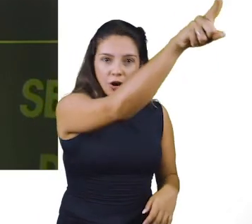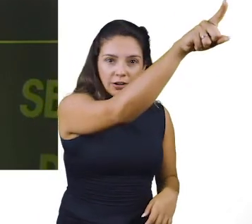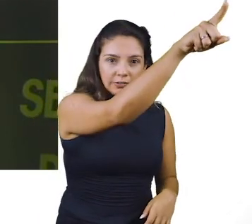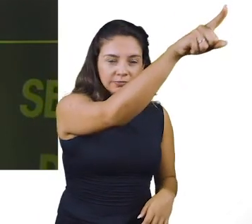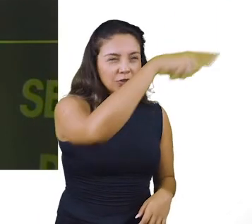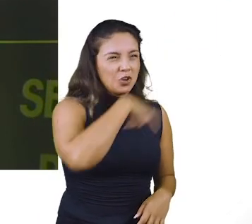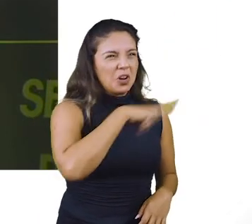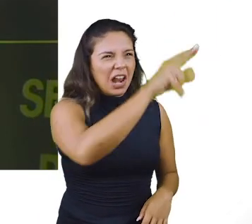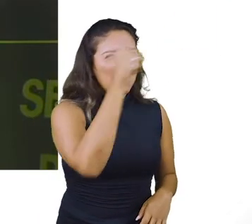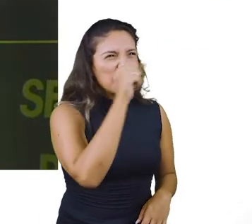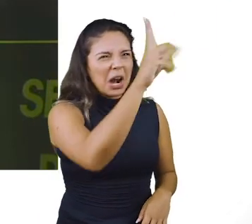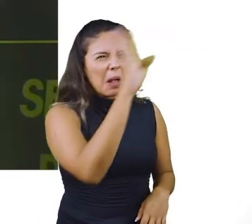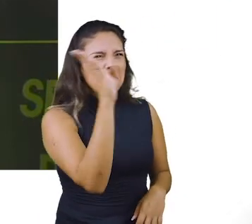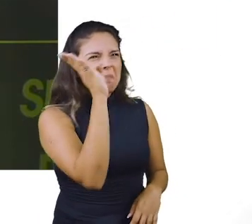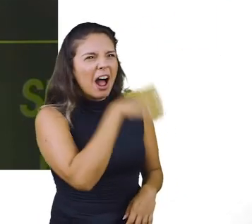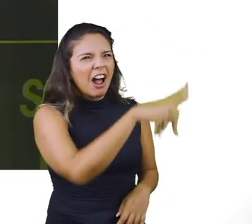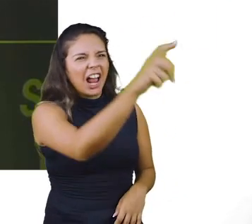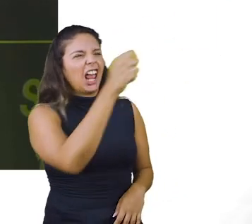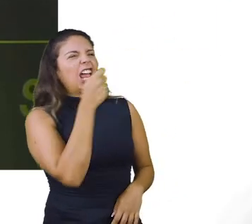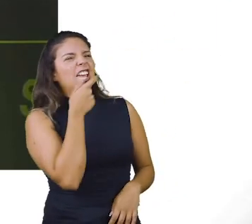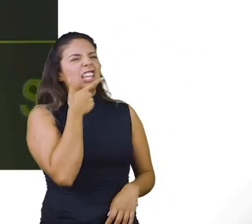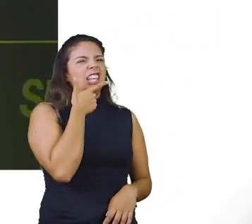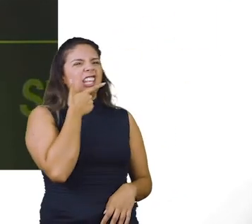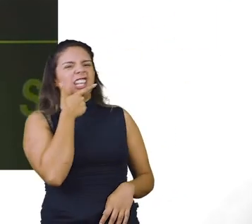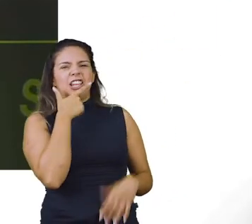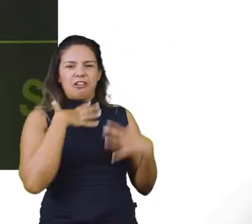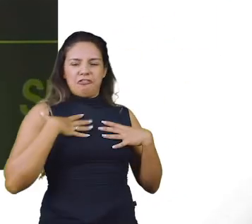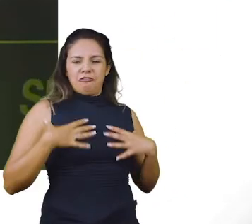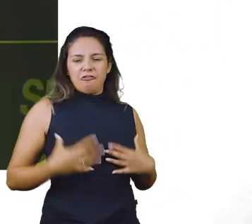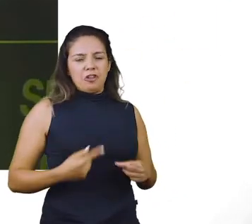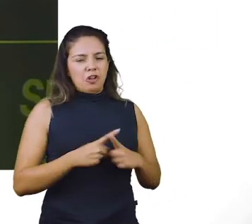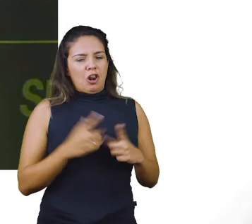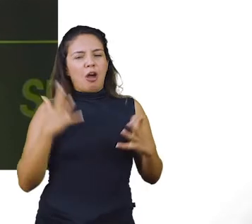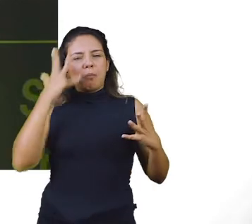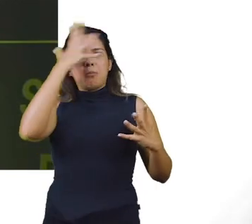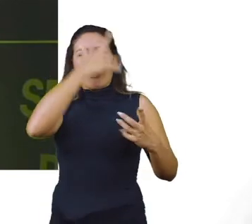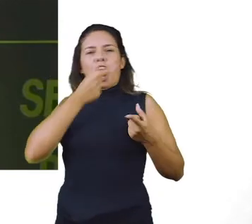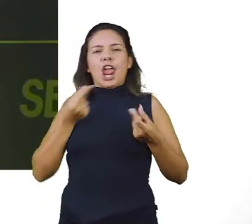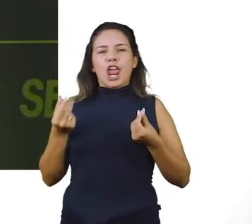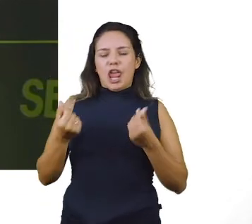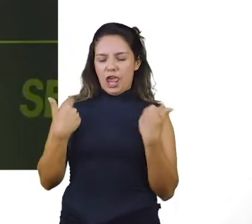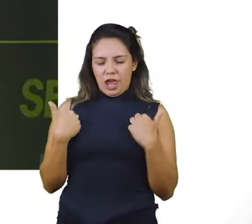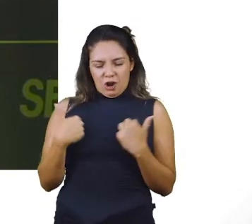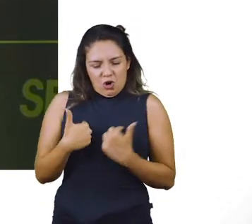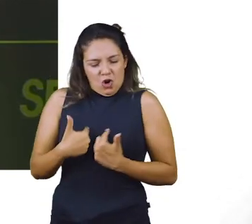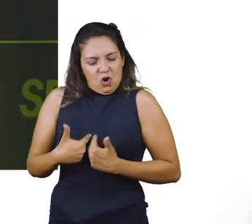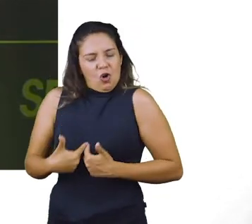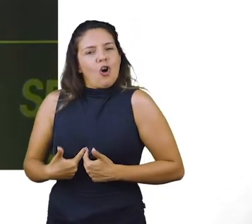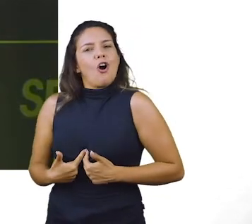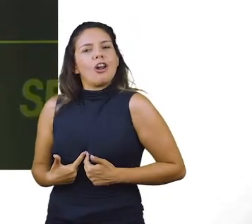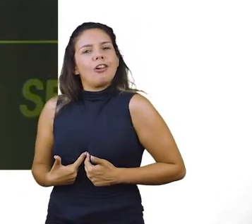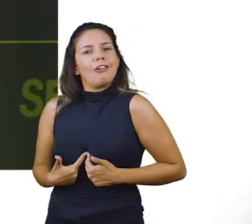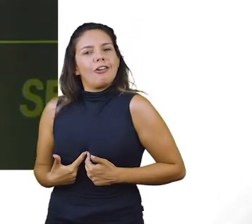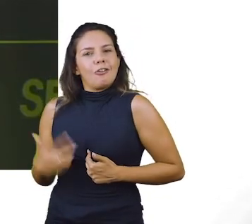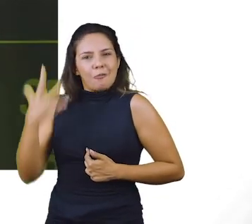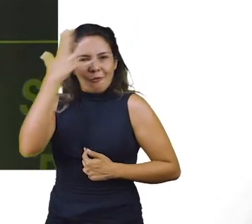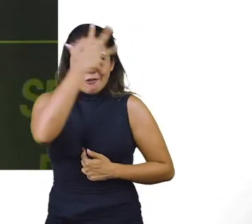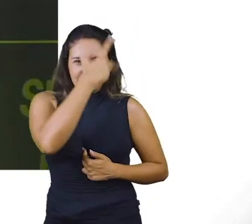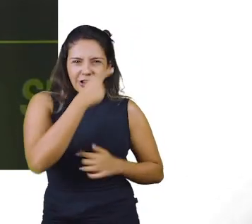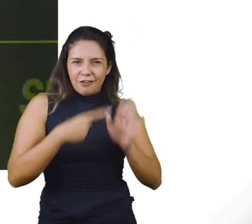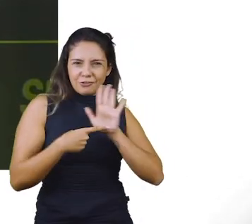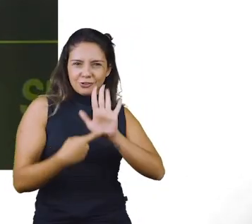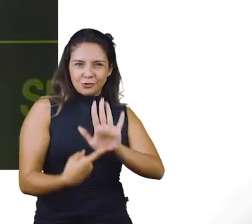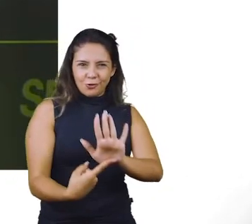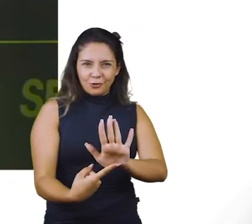Ruim, os olhos dela gozavam. O seu vestido de renda, de colo muito defasado, mais mostrava que escondia